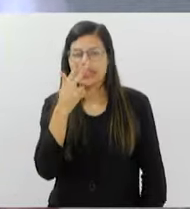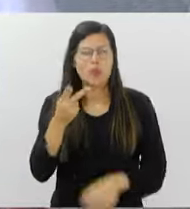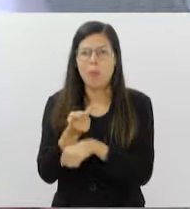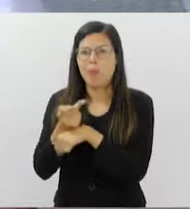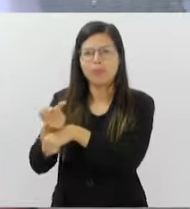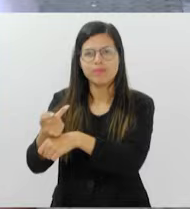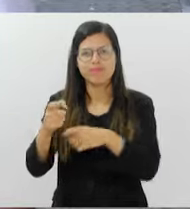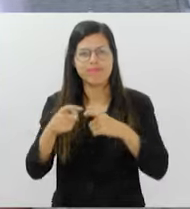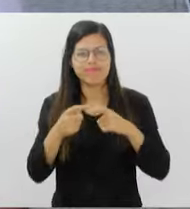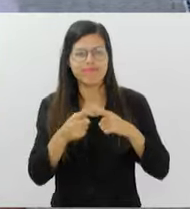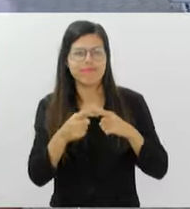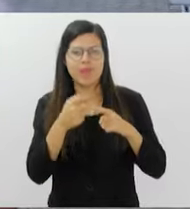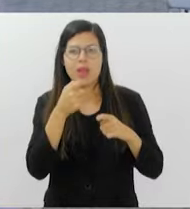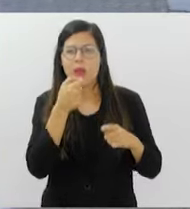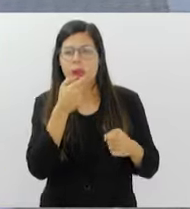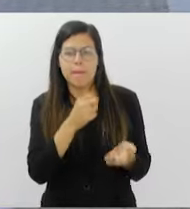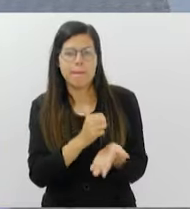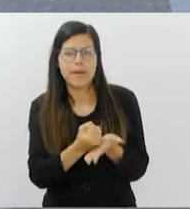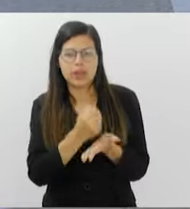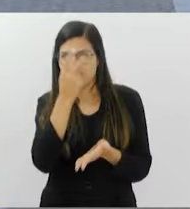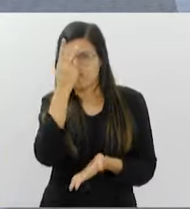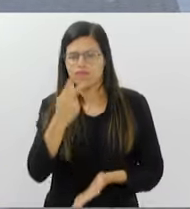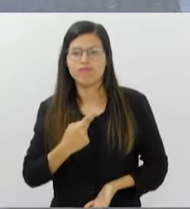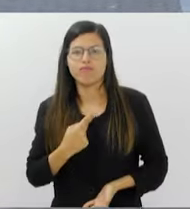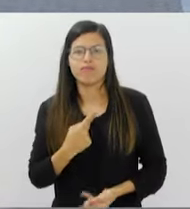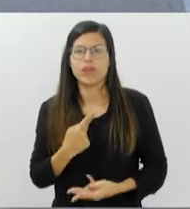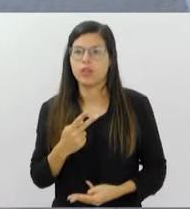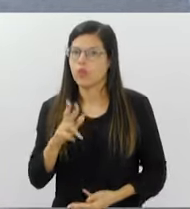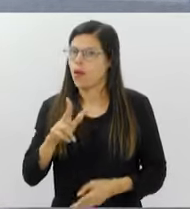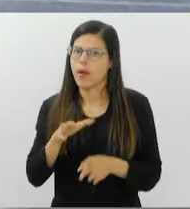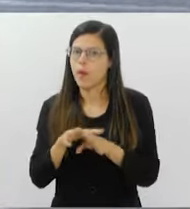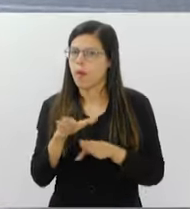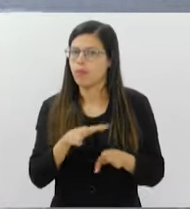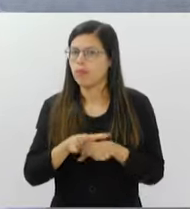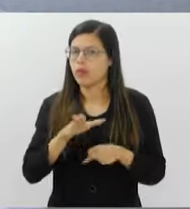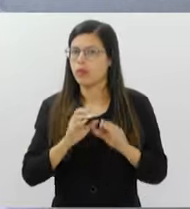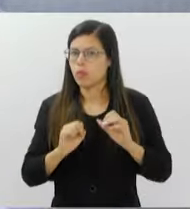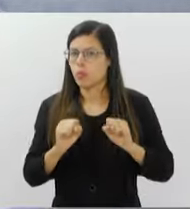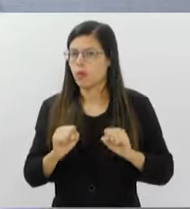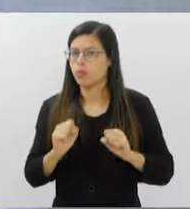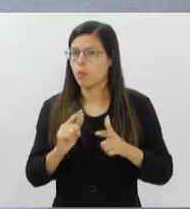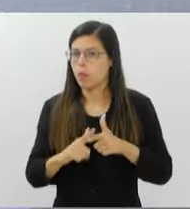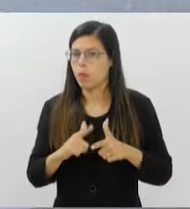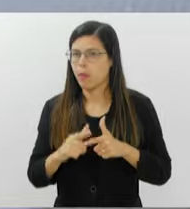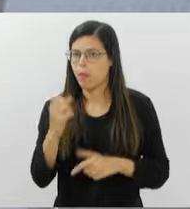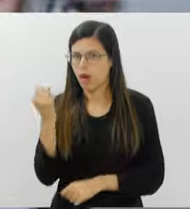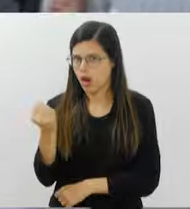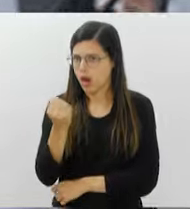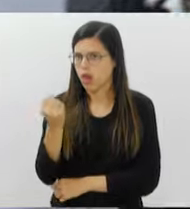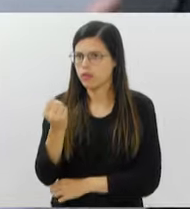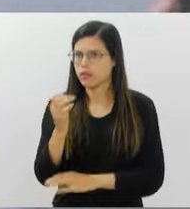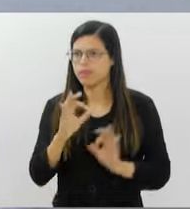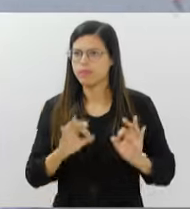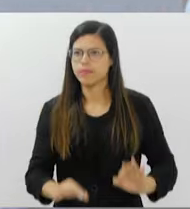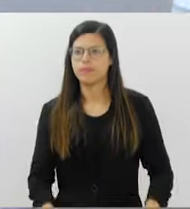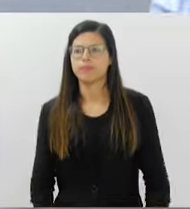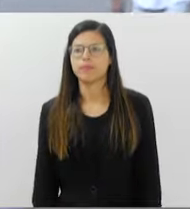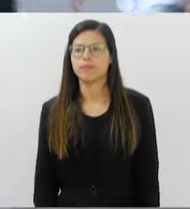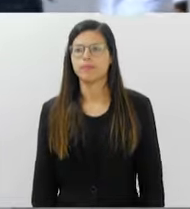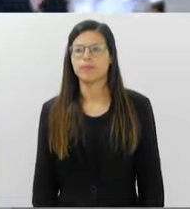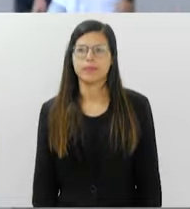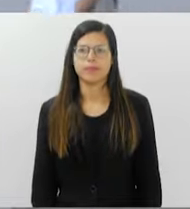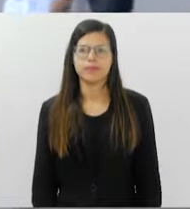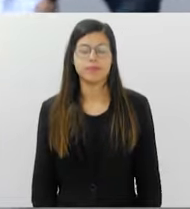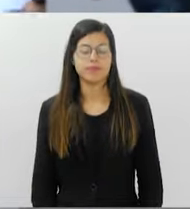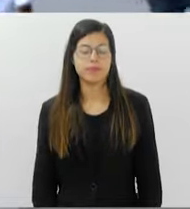não é indicado para nenhuma doença. Isso também pode mascarar um problema que pode ser considerado grave mais para frente. Perfeito. Quando a gente